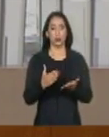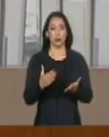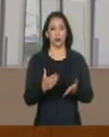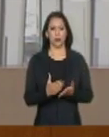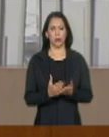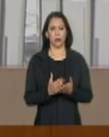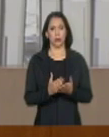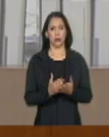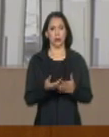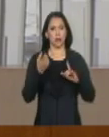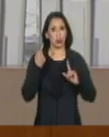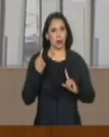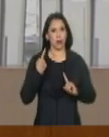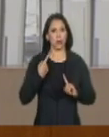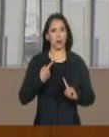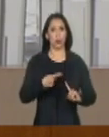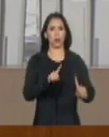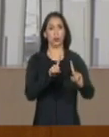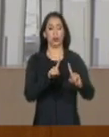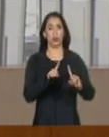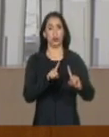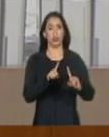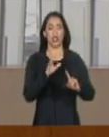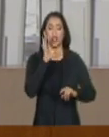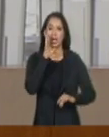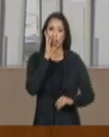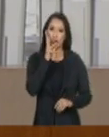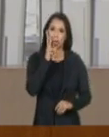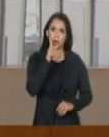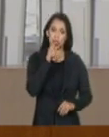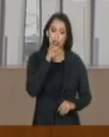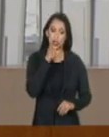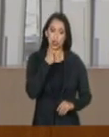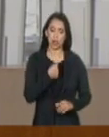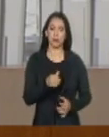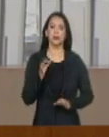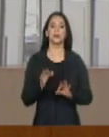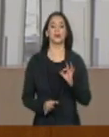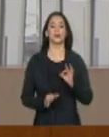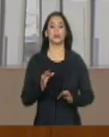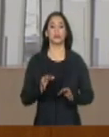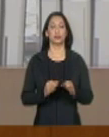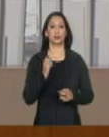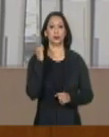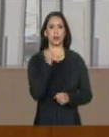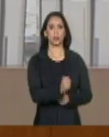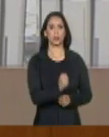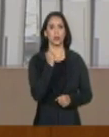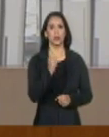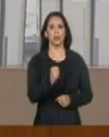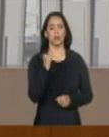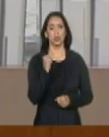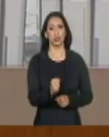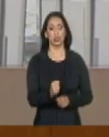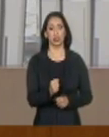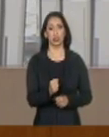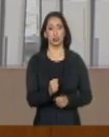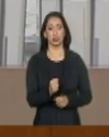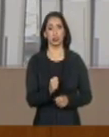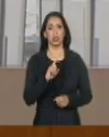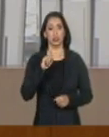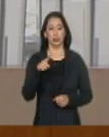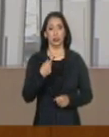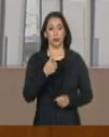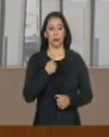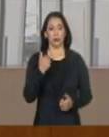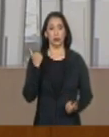enfrentar a demora nos julgamentos de homicídios. E depois, quando eu assumi, eu criei um